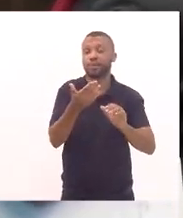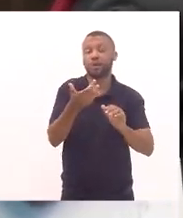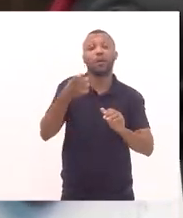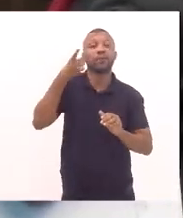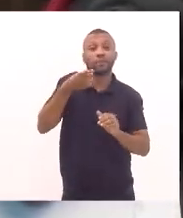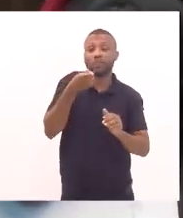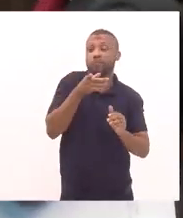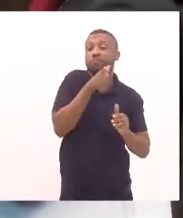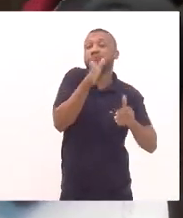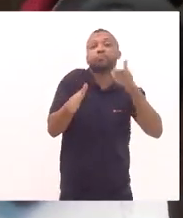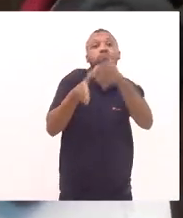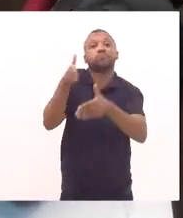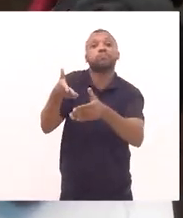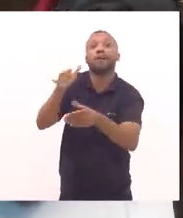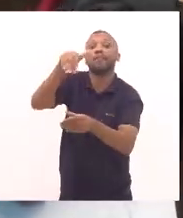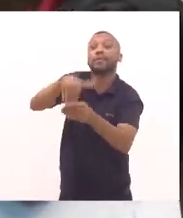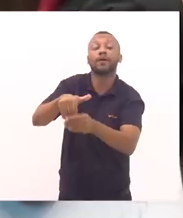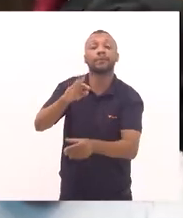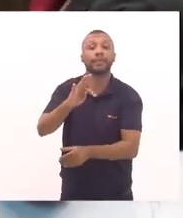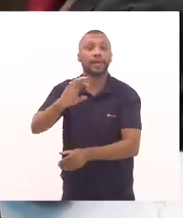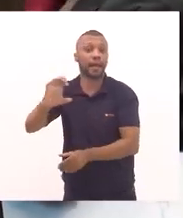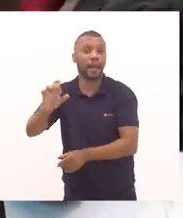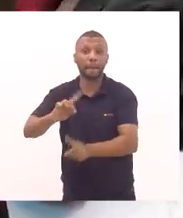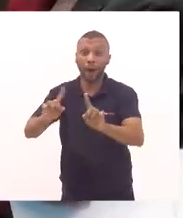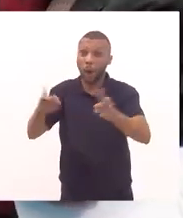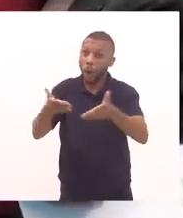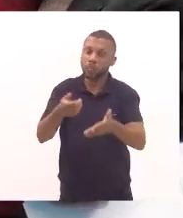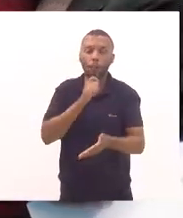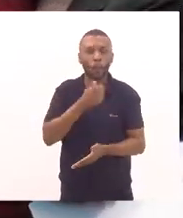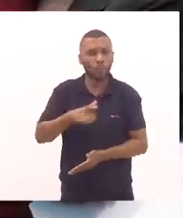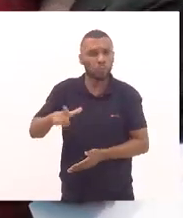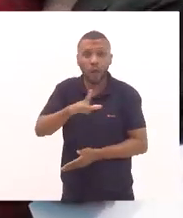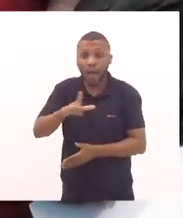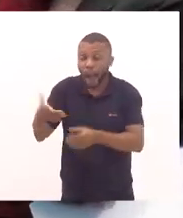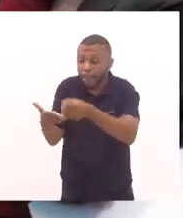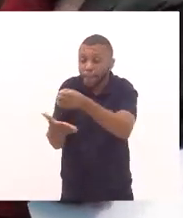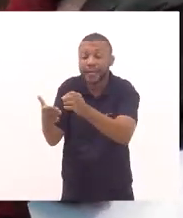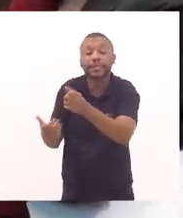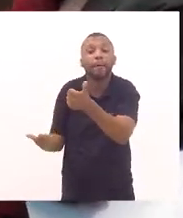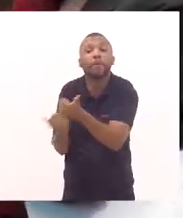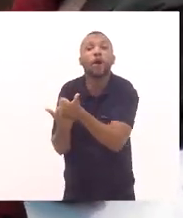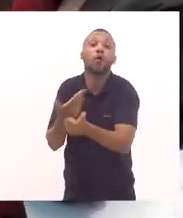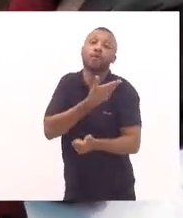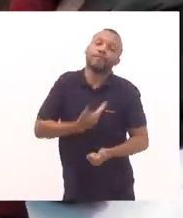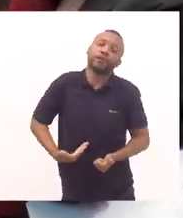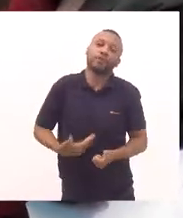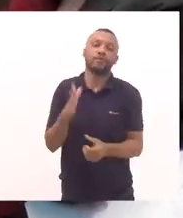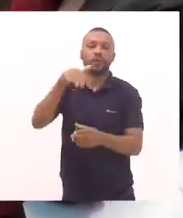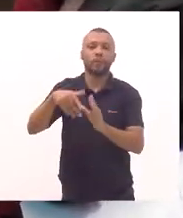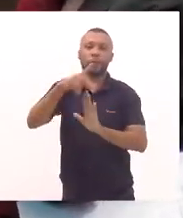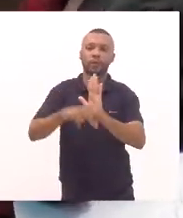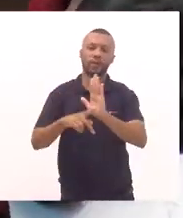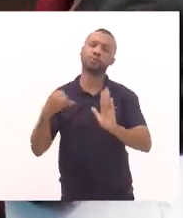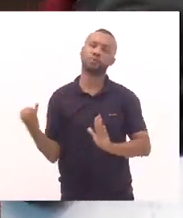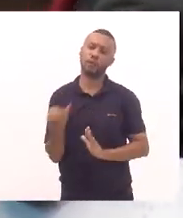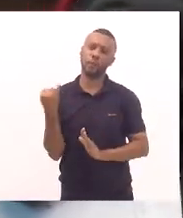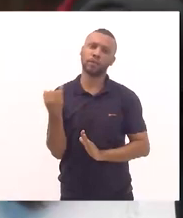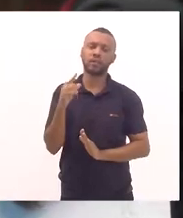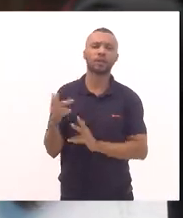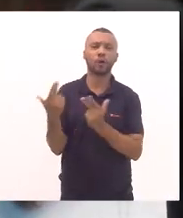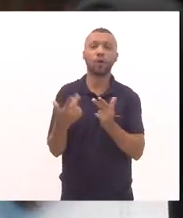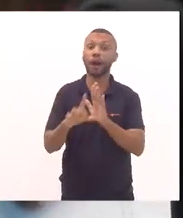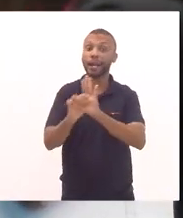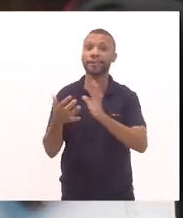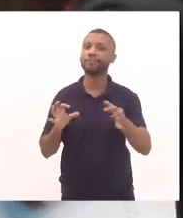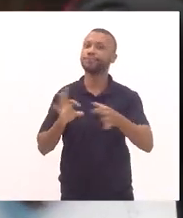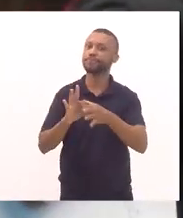do Estado, mas não mandou hoje os deputados e as deputadas aqui da base do governo votar um projeto tão importante como a Lei